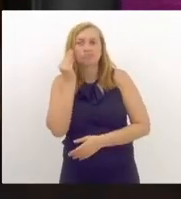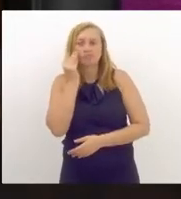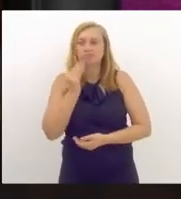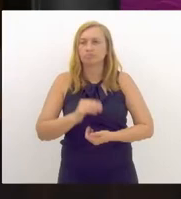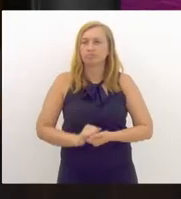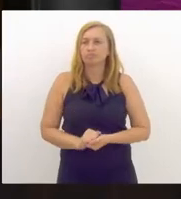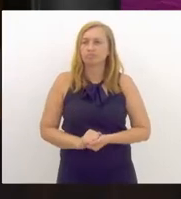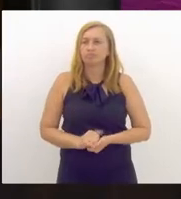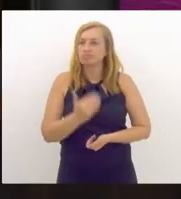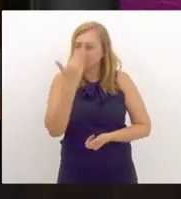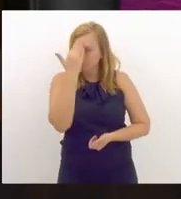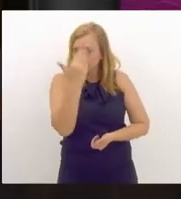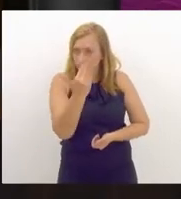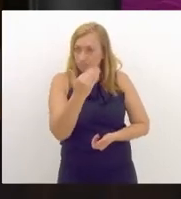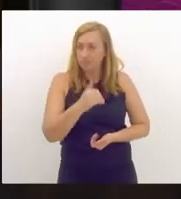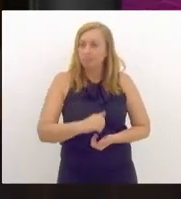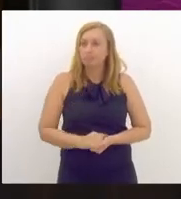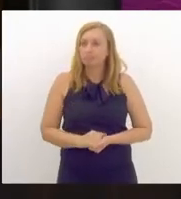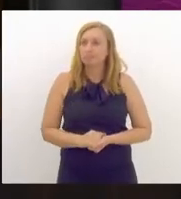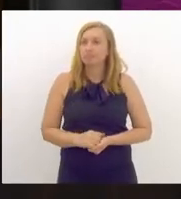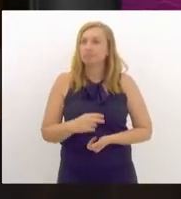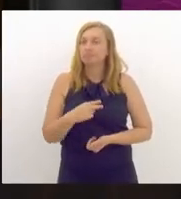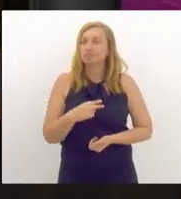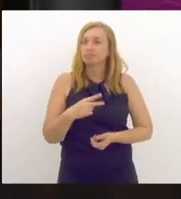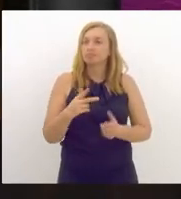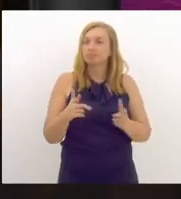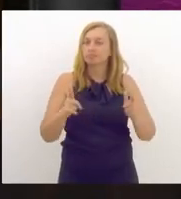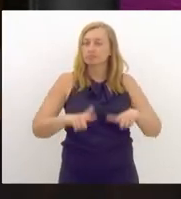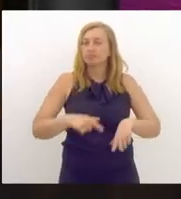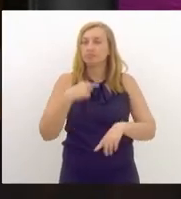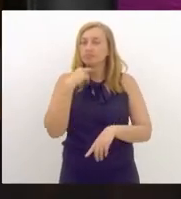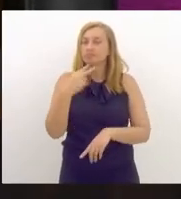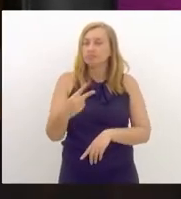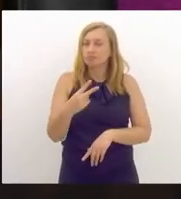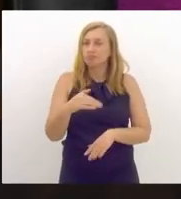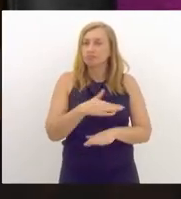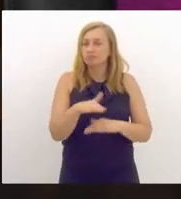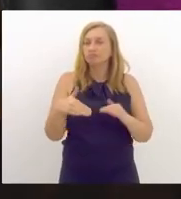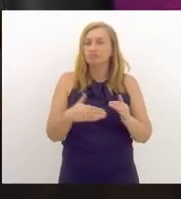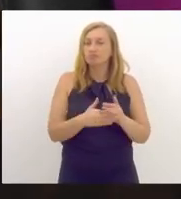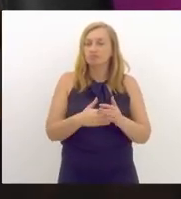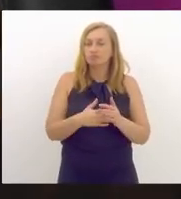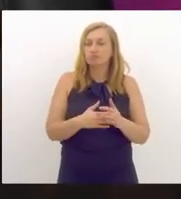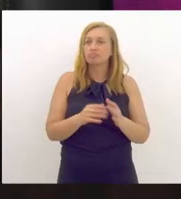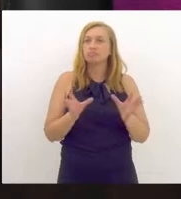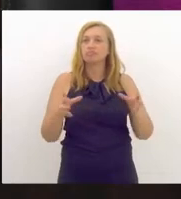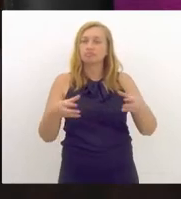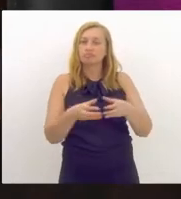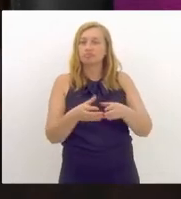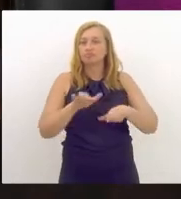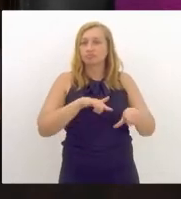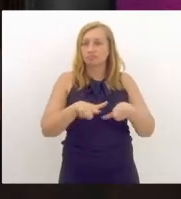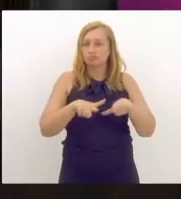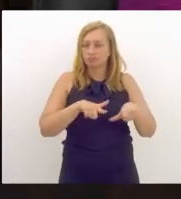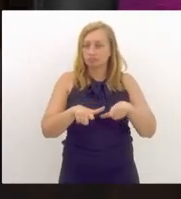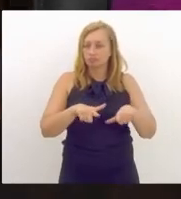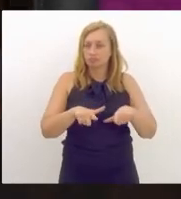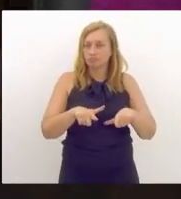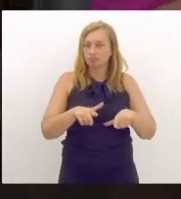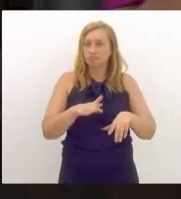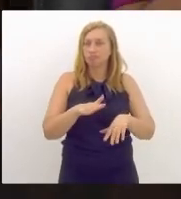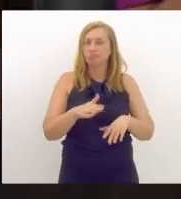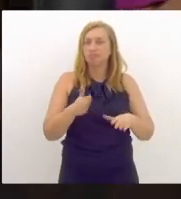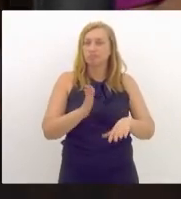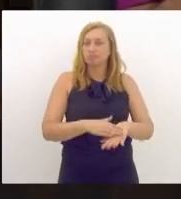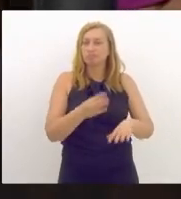eu te agradeço por dar esse espaço a todas as categorias de trabalhadores mais